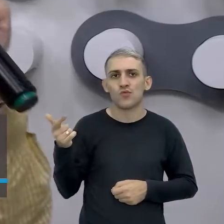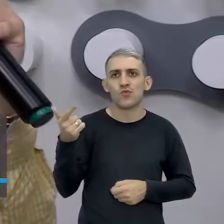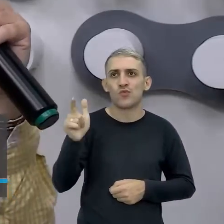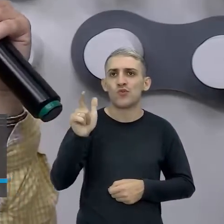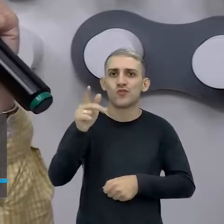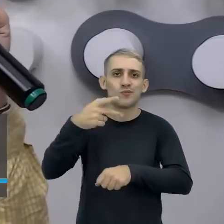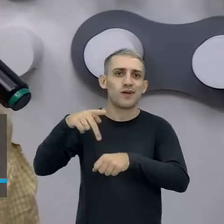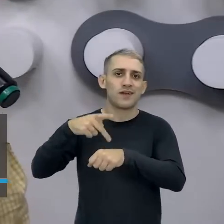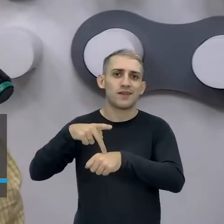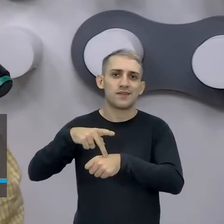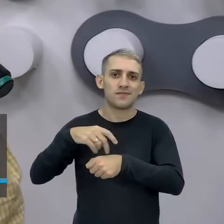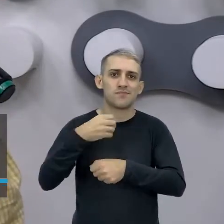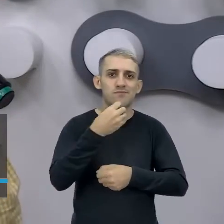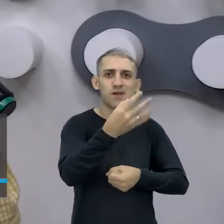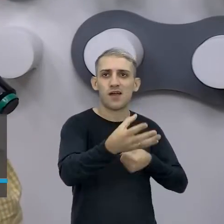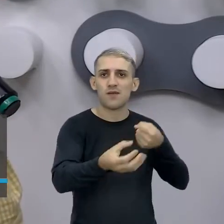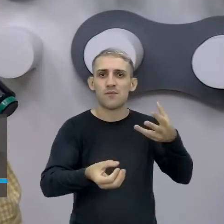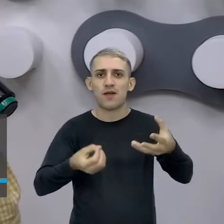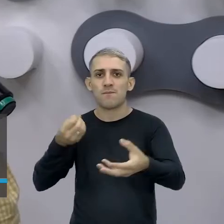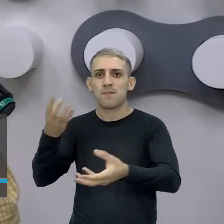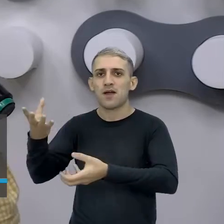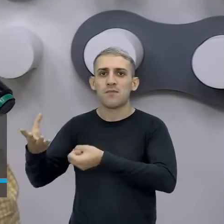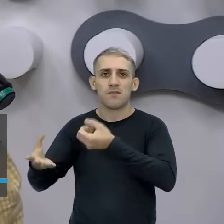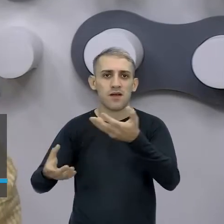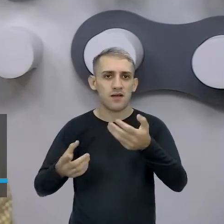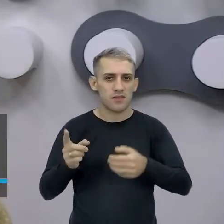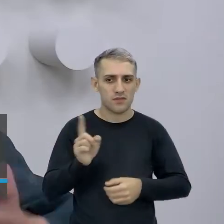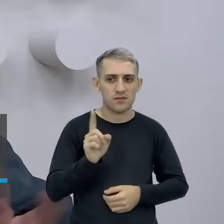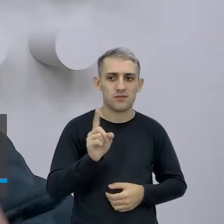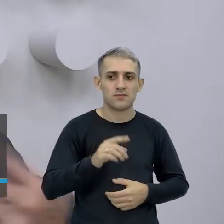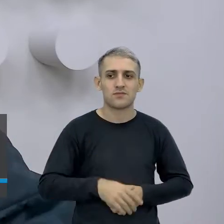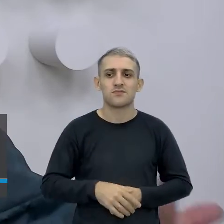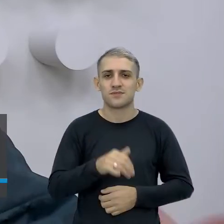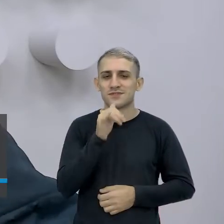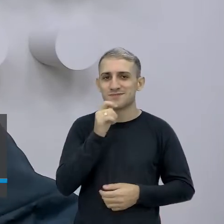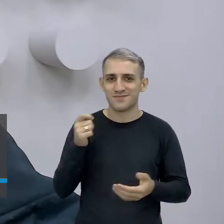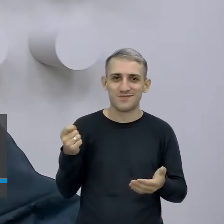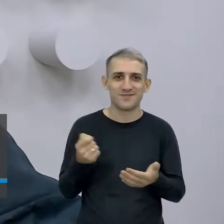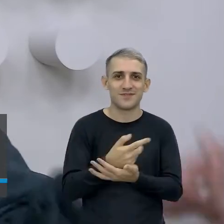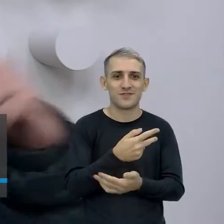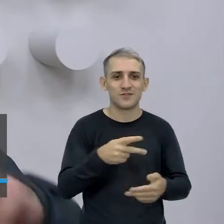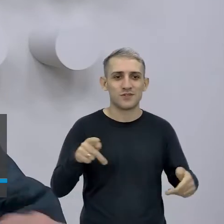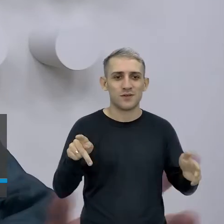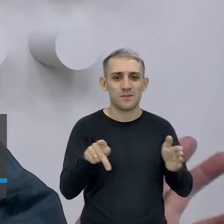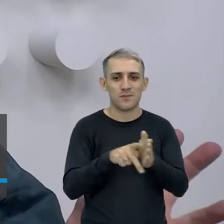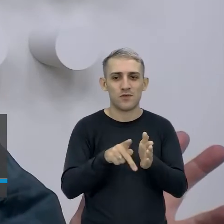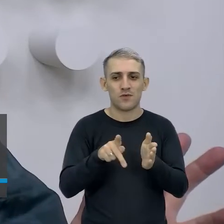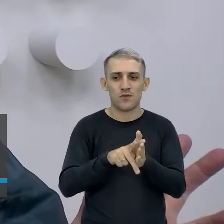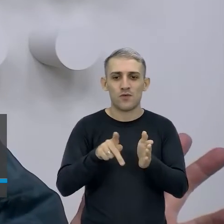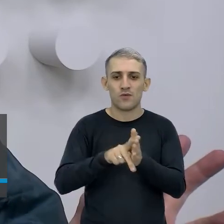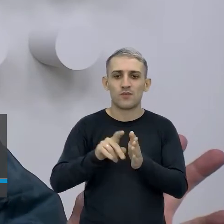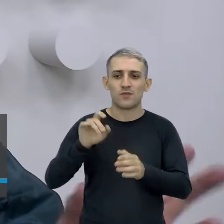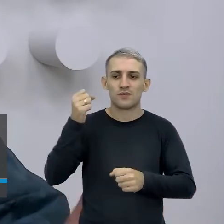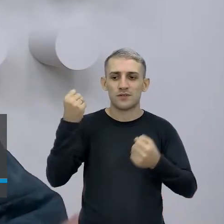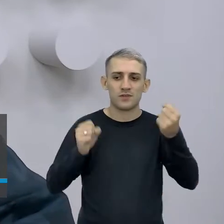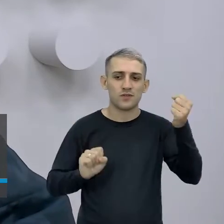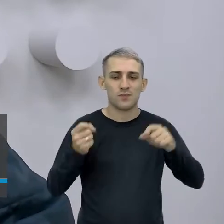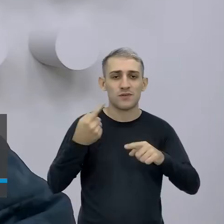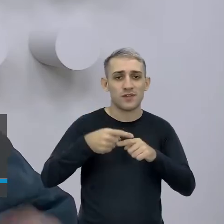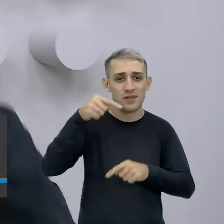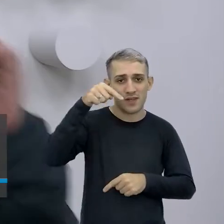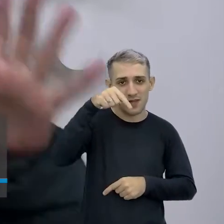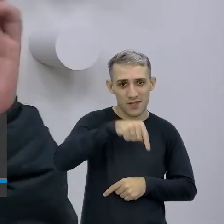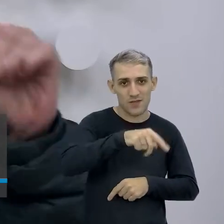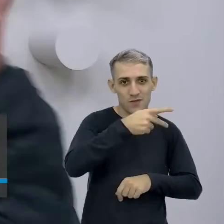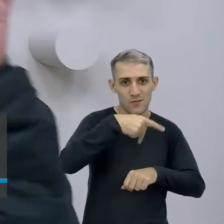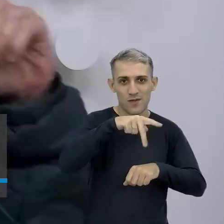para outros países. Você está entendendo? Por exemplo, comprando produto industrializado que a sua indústria não produz.